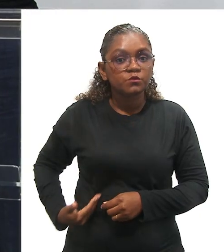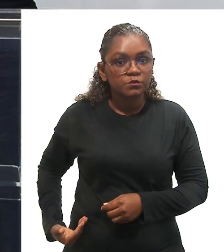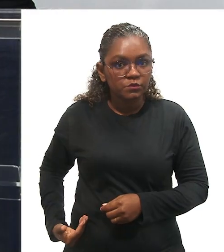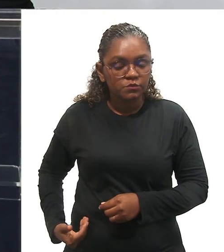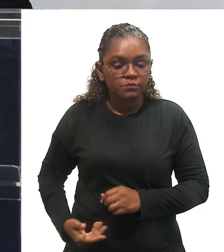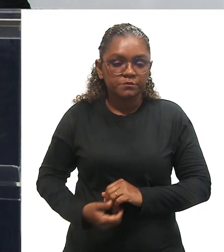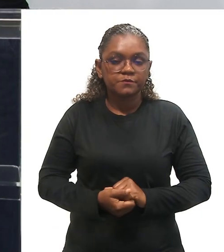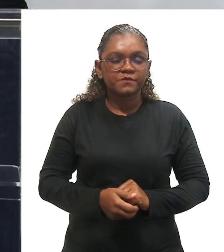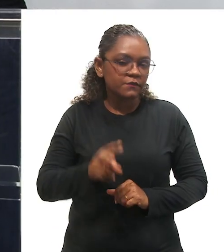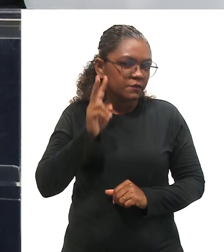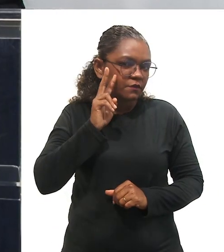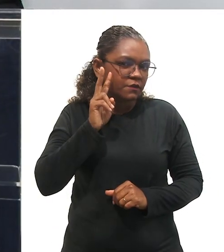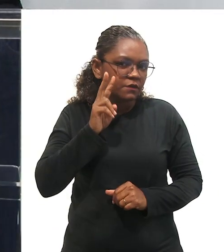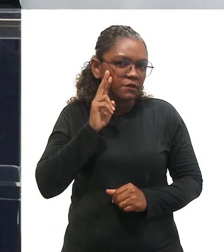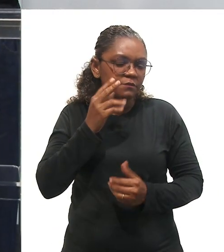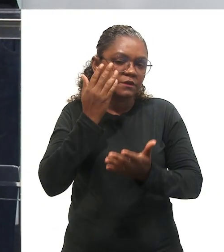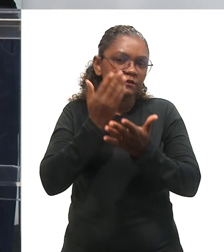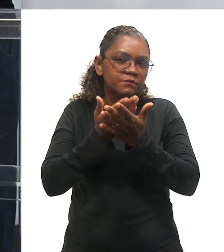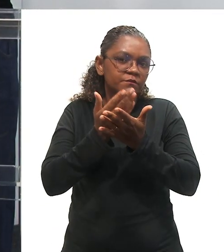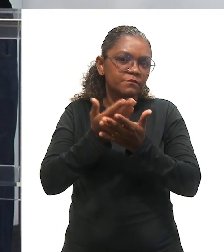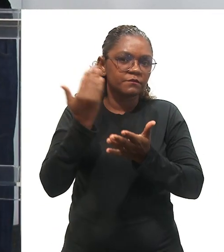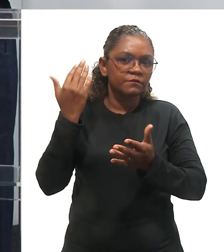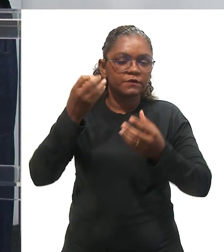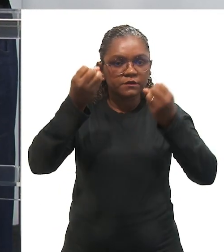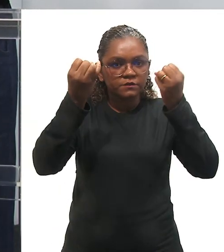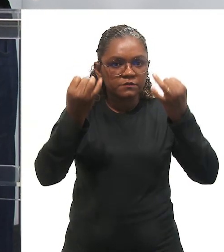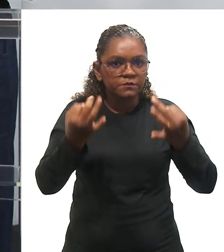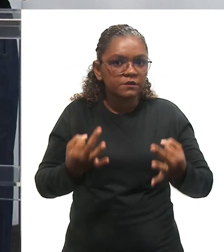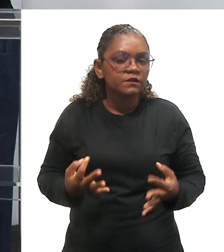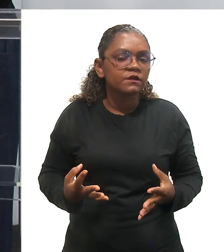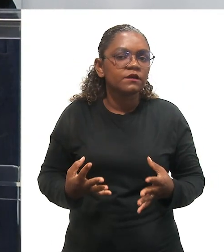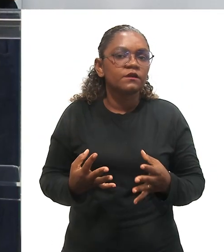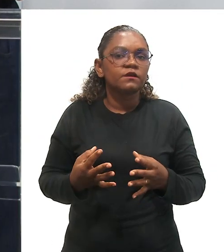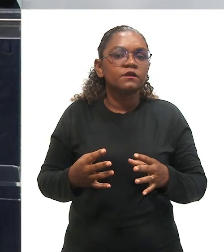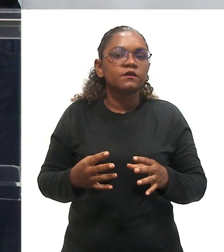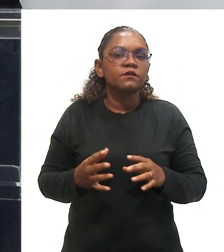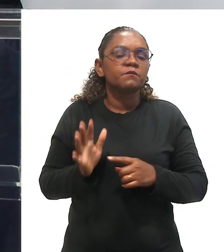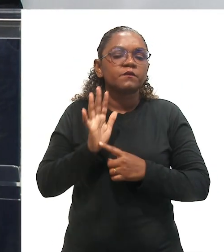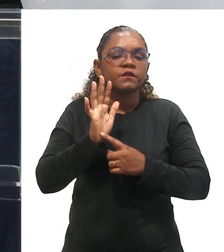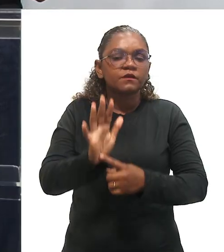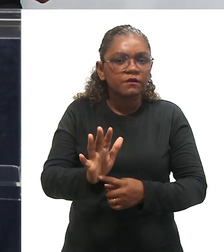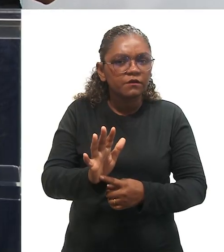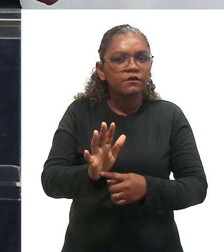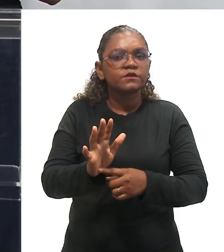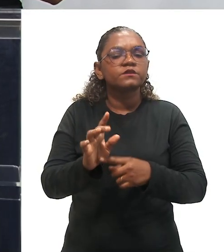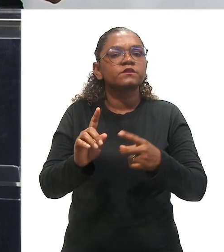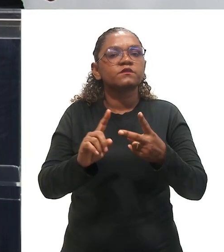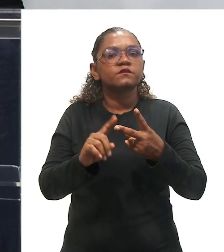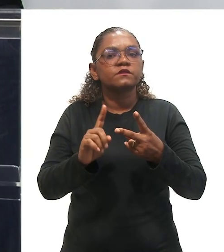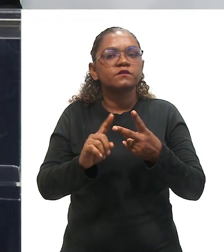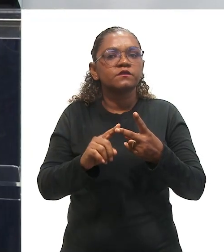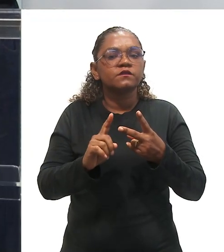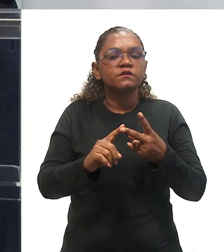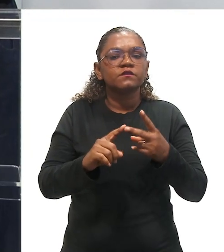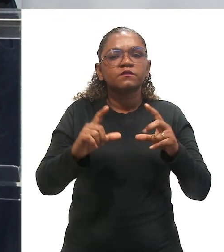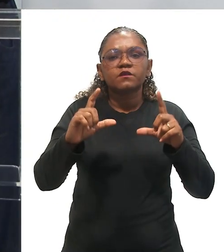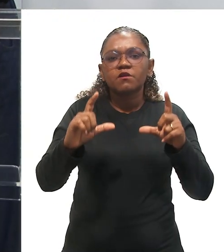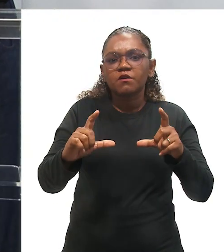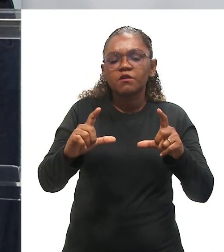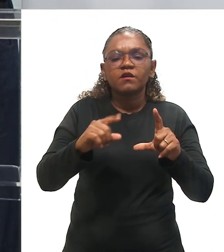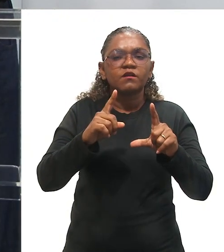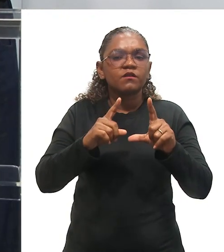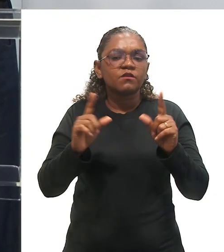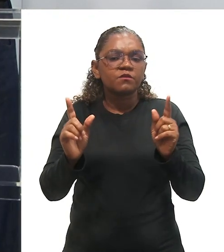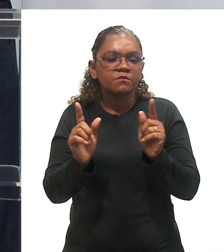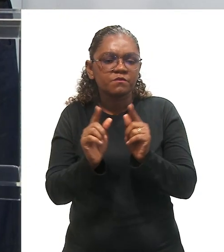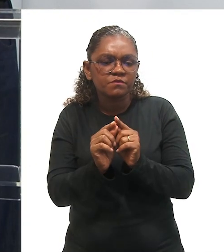que eu falei nas aulas anteriores das demonstrações, dos códigos, de que forma se